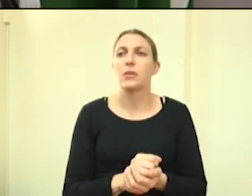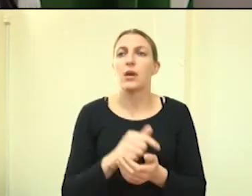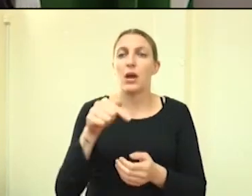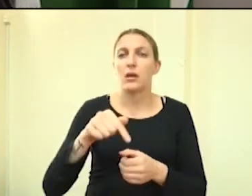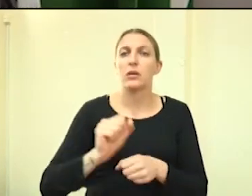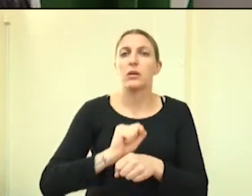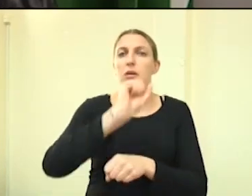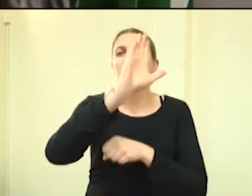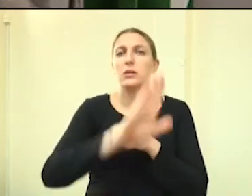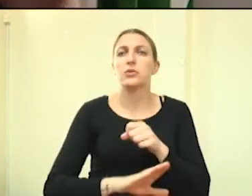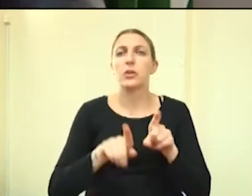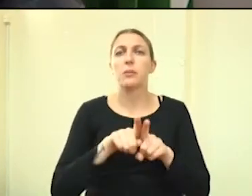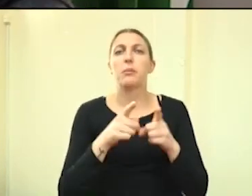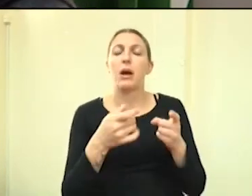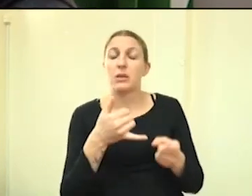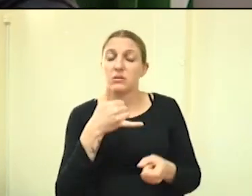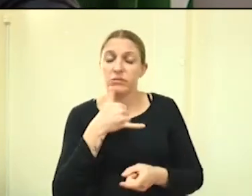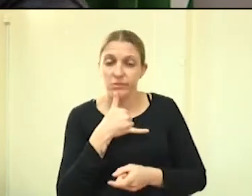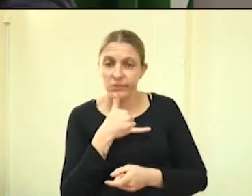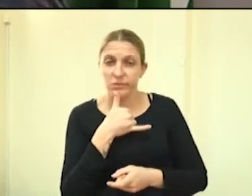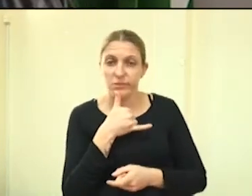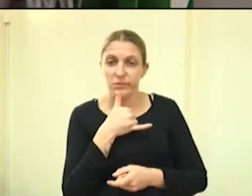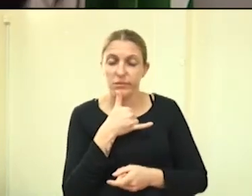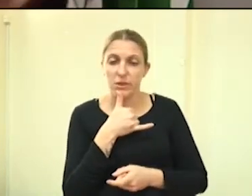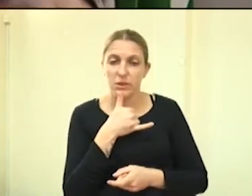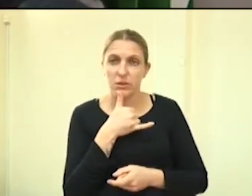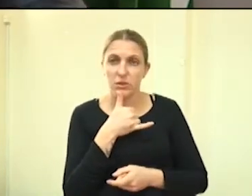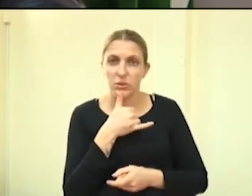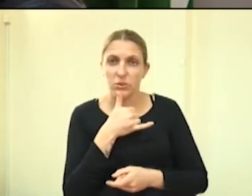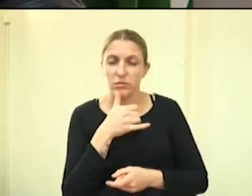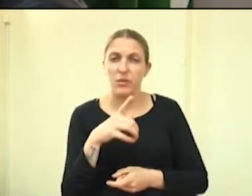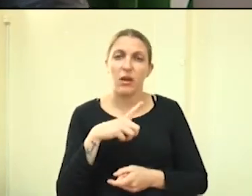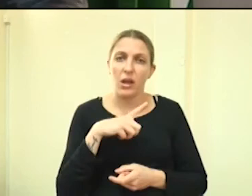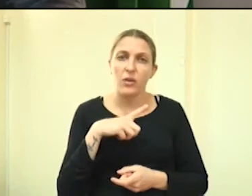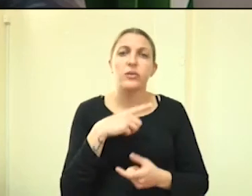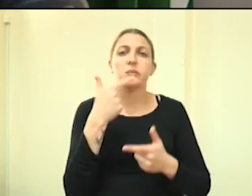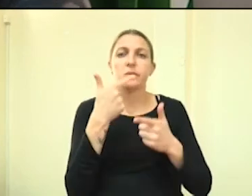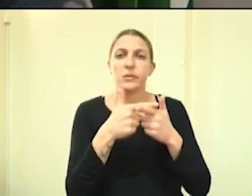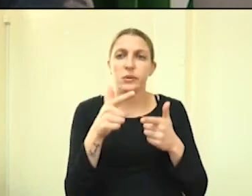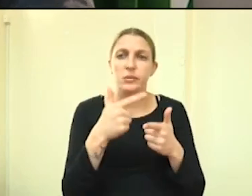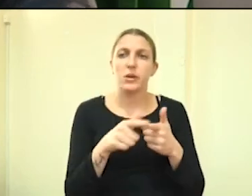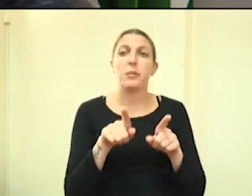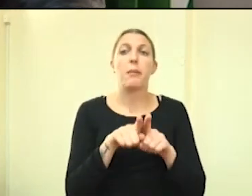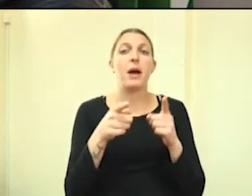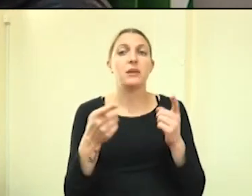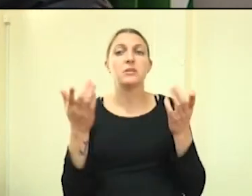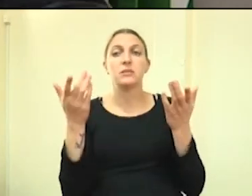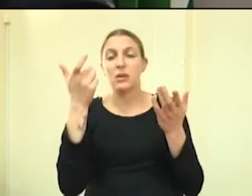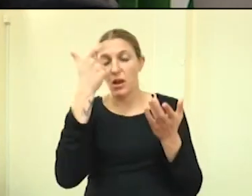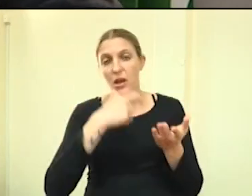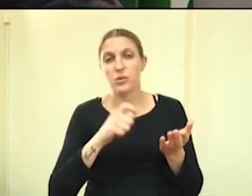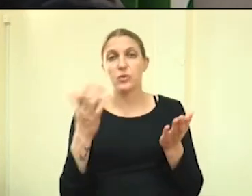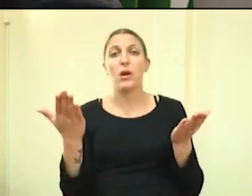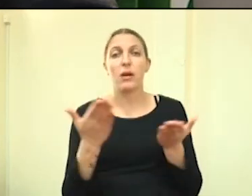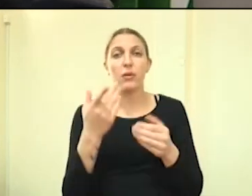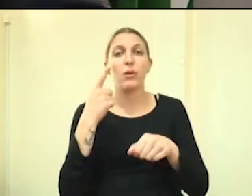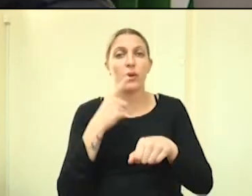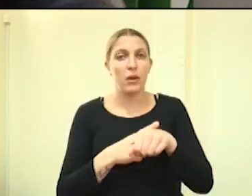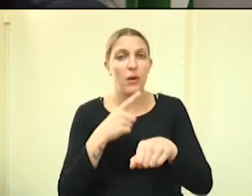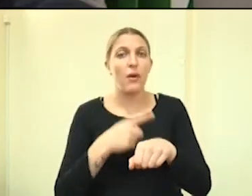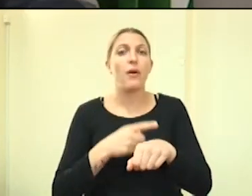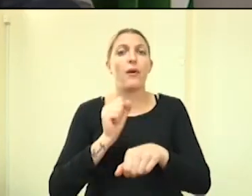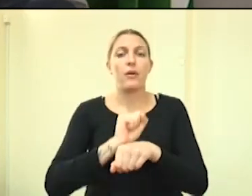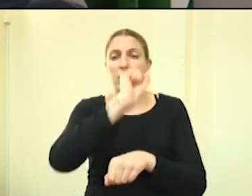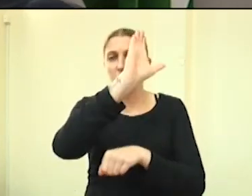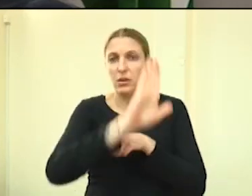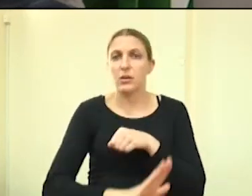Erechim. Mas, infelizmente, né, aconteceu tudo o que aconteceu, mas eu acho que está na hora de Erechim, então, para concluir, senhor